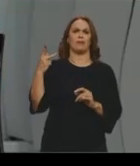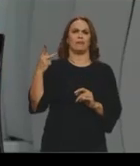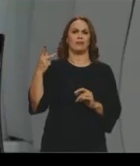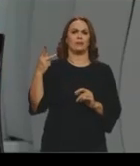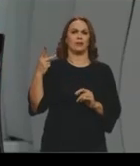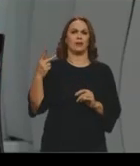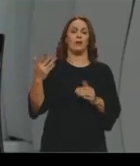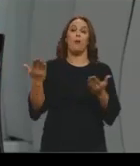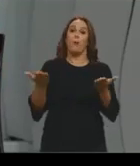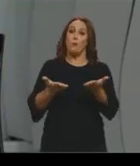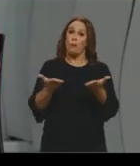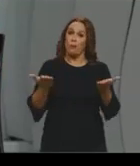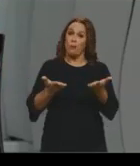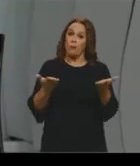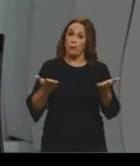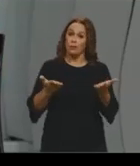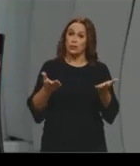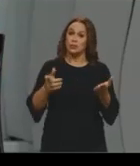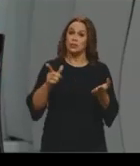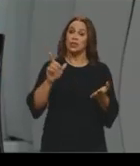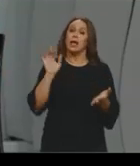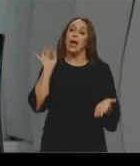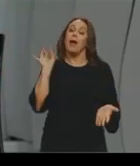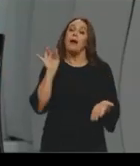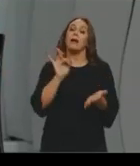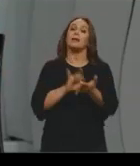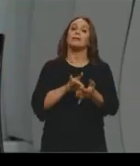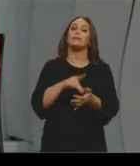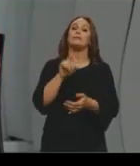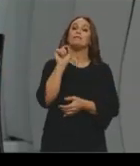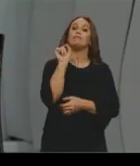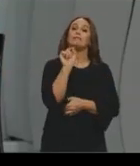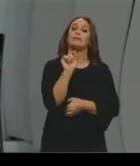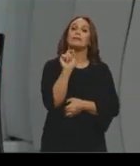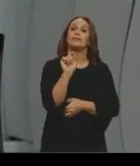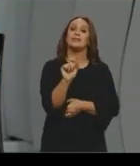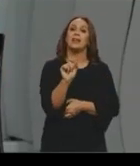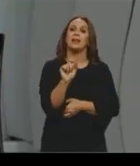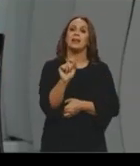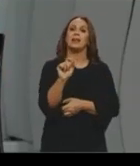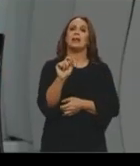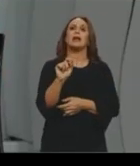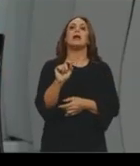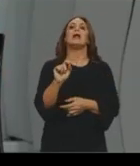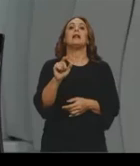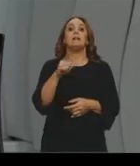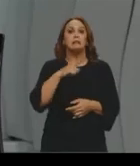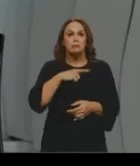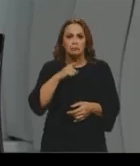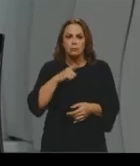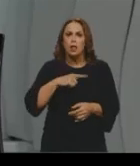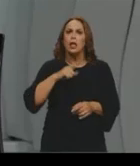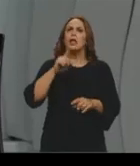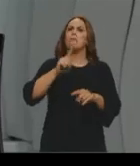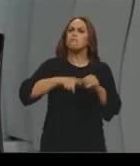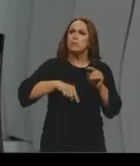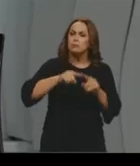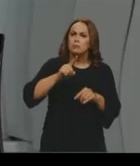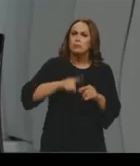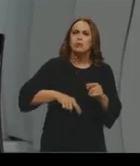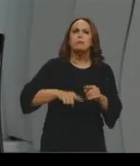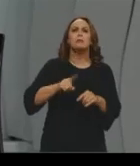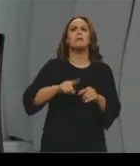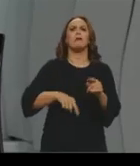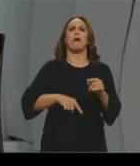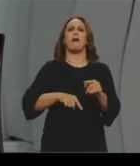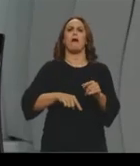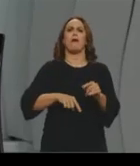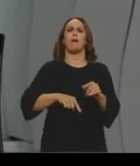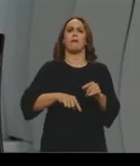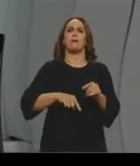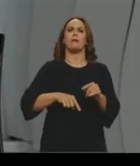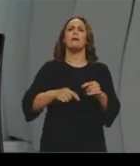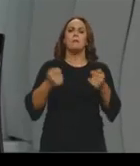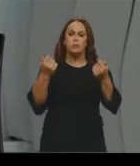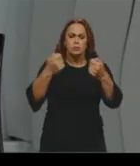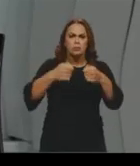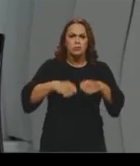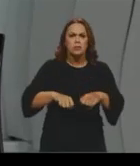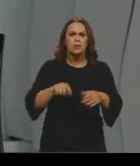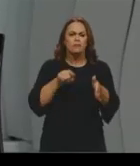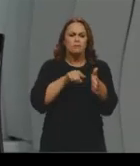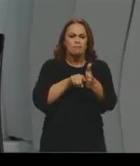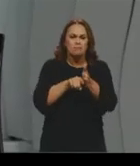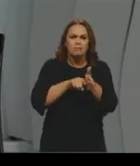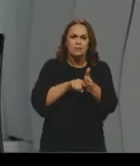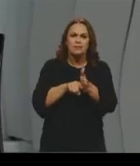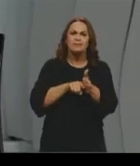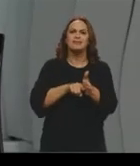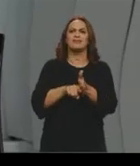mas hoje nós temos uma realidade em que há muito material disponível, há muitas formas, né, de se inteirar melhor para